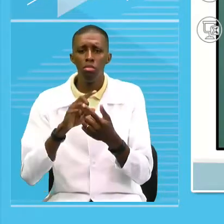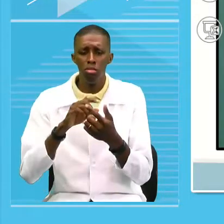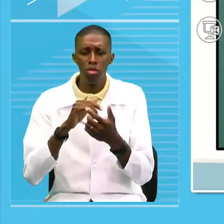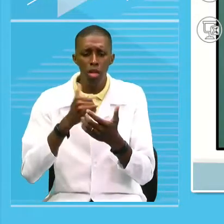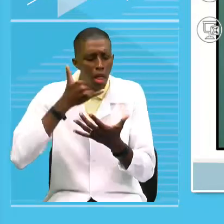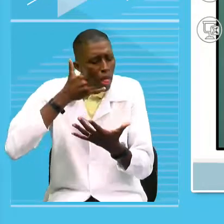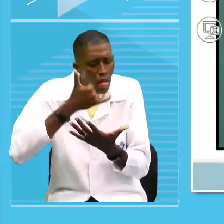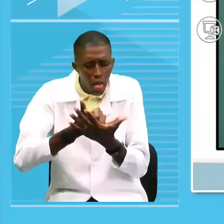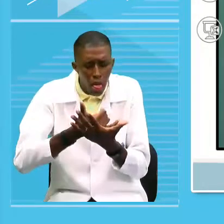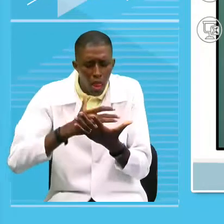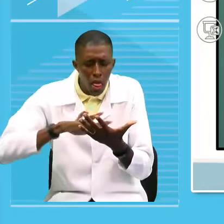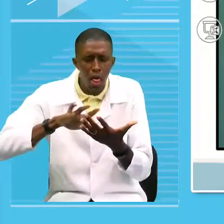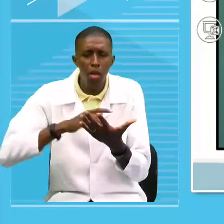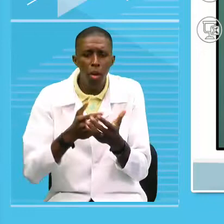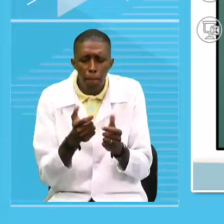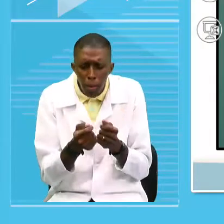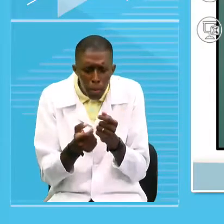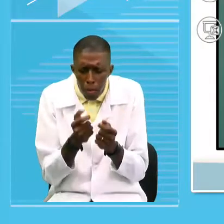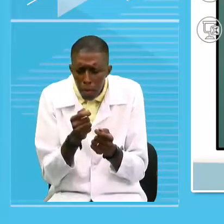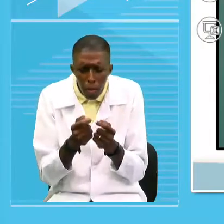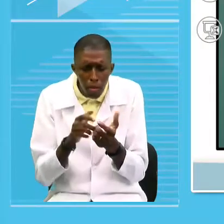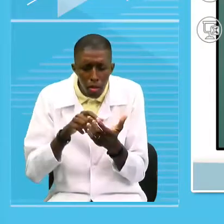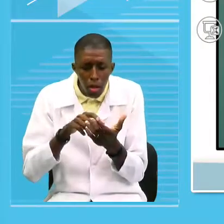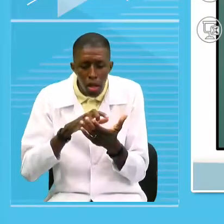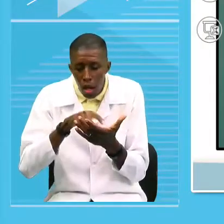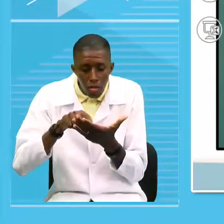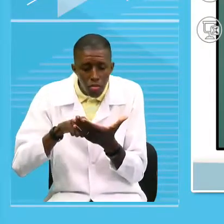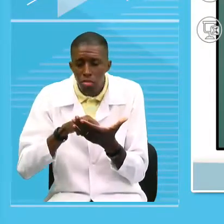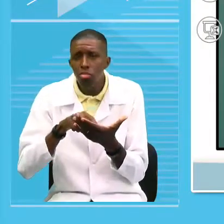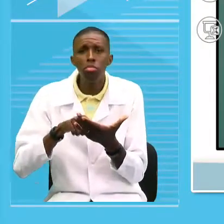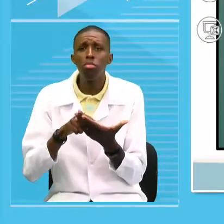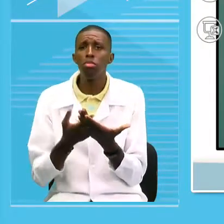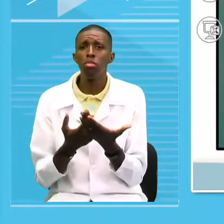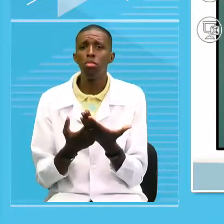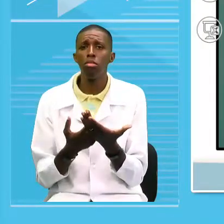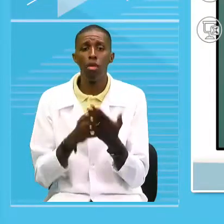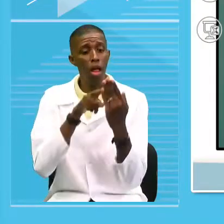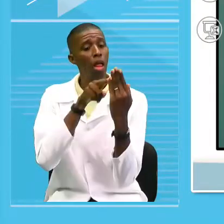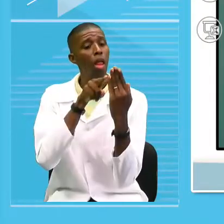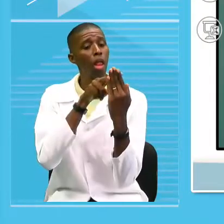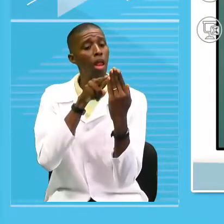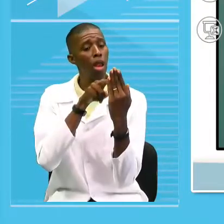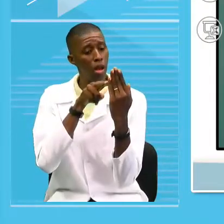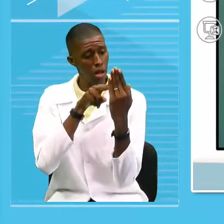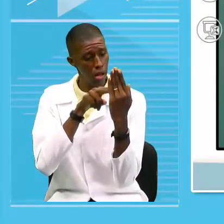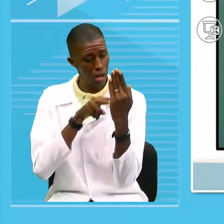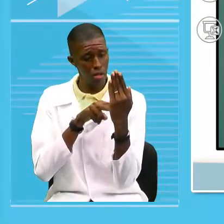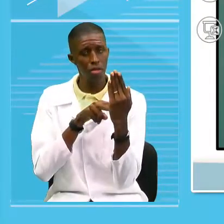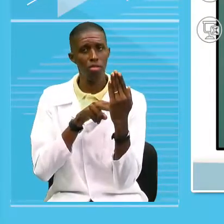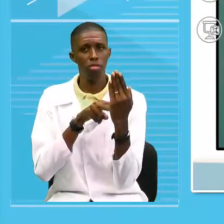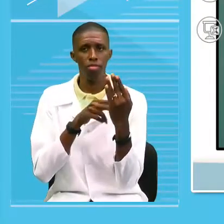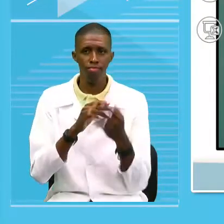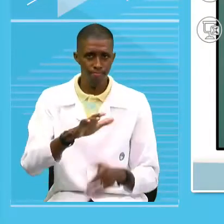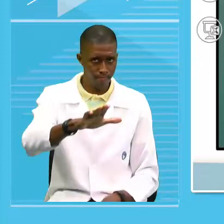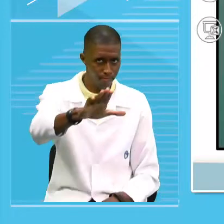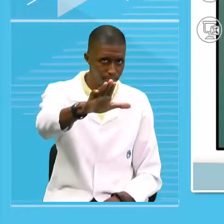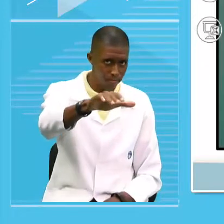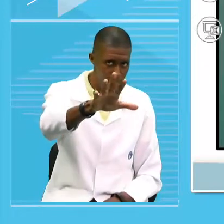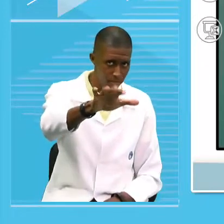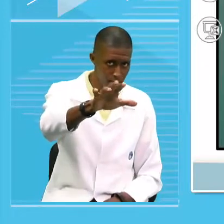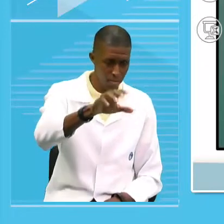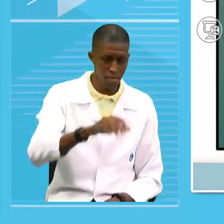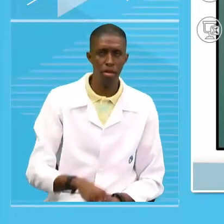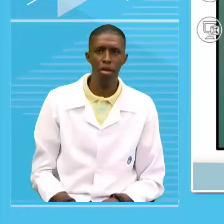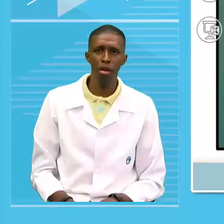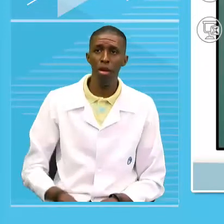se ligar nisso exercitar a nossa atenção tem mais foco concentrar mais nas informações que